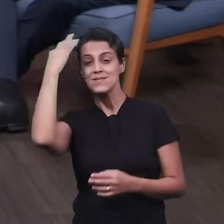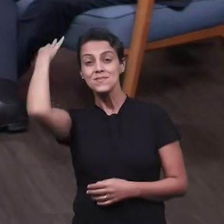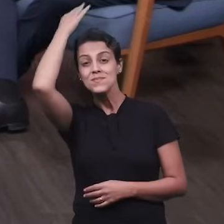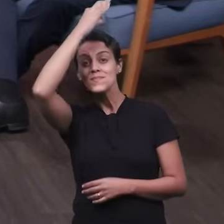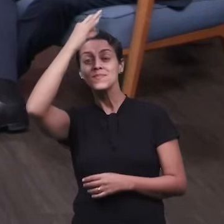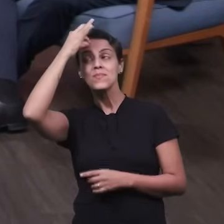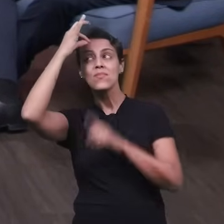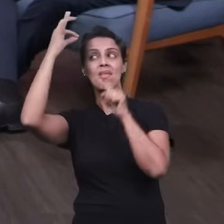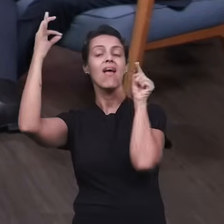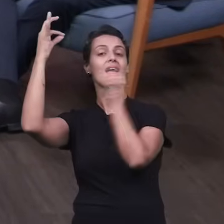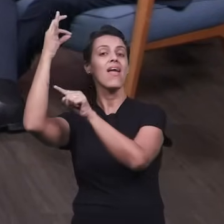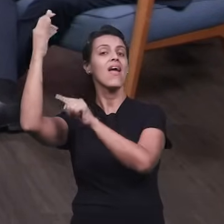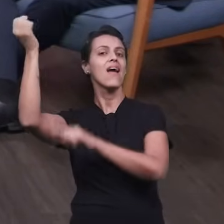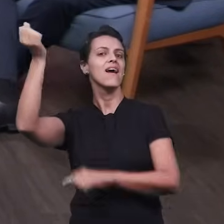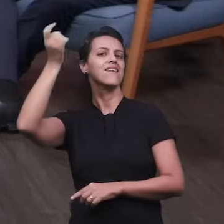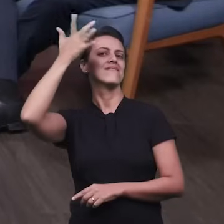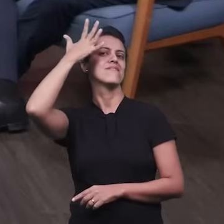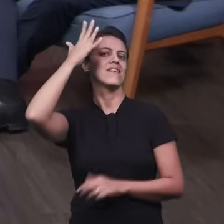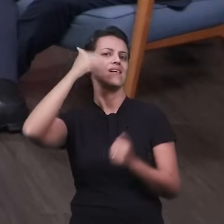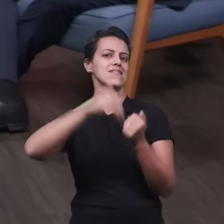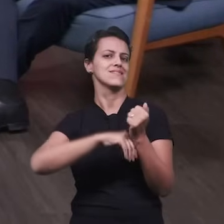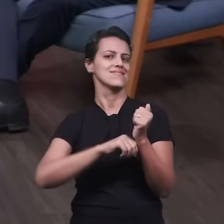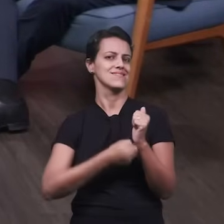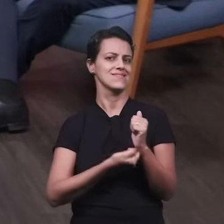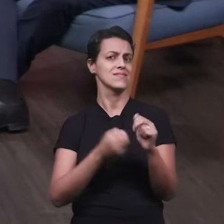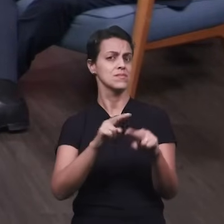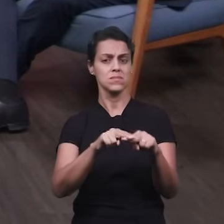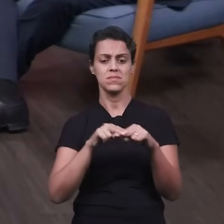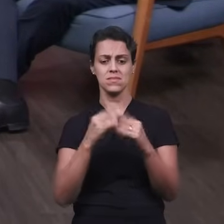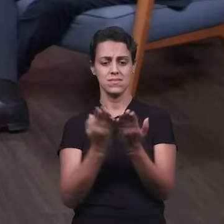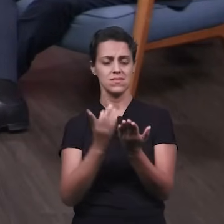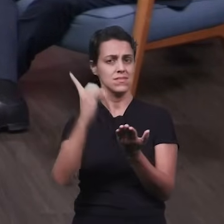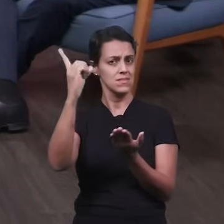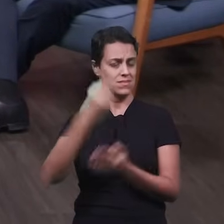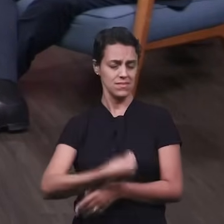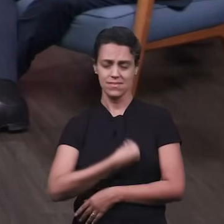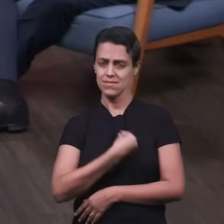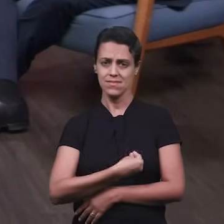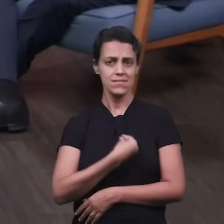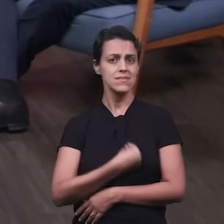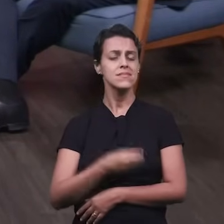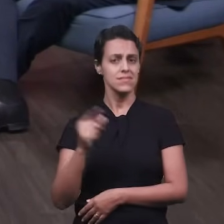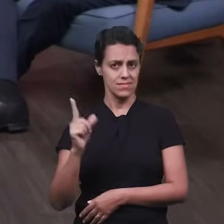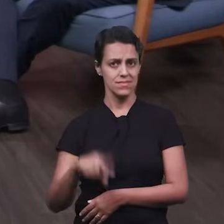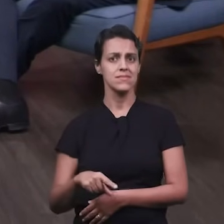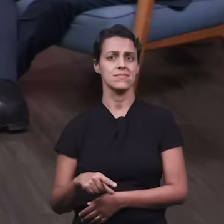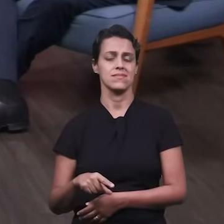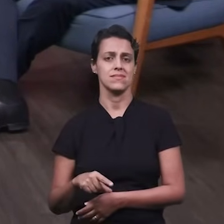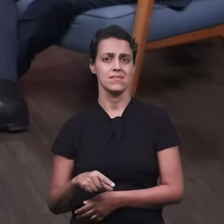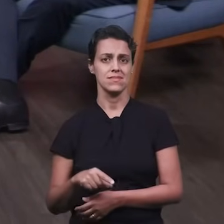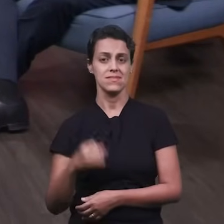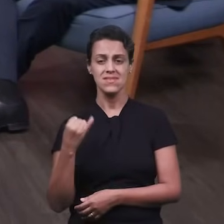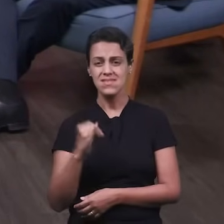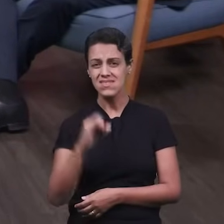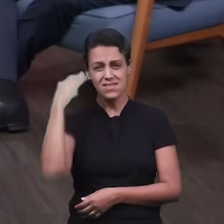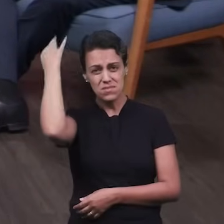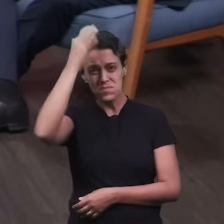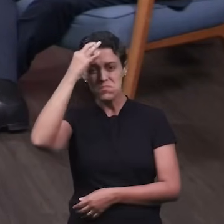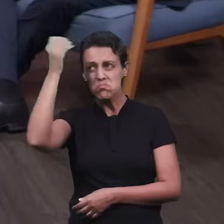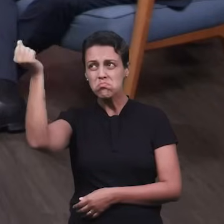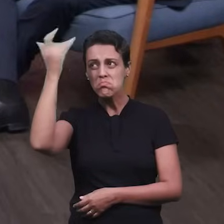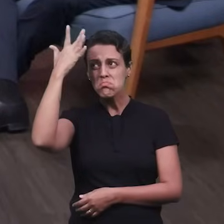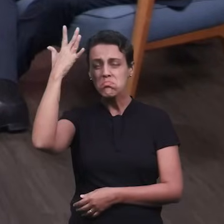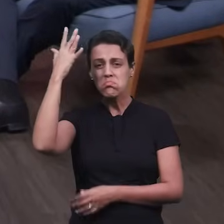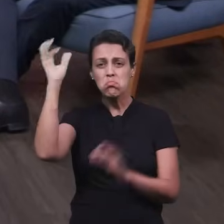Espírito Santo, que é o Espírito Santo que revela os segredos. Por isso que a palavra é viva, né? Até hoje ela continua falando, porque esse mistério, se o Espírito